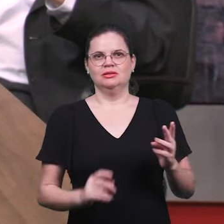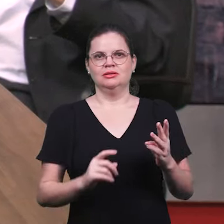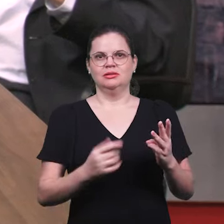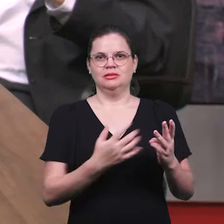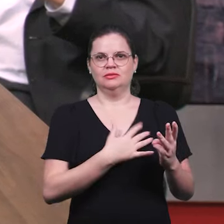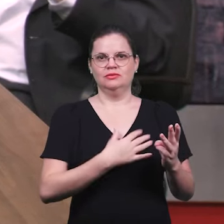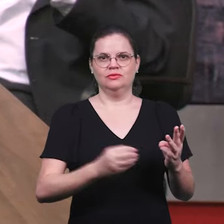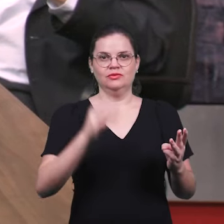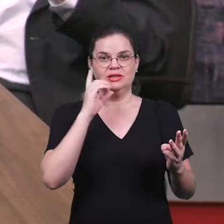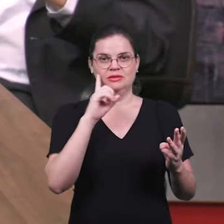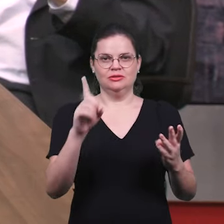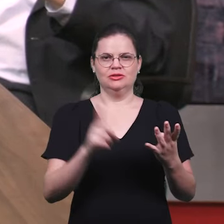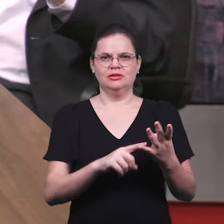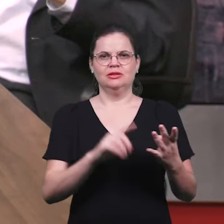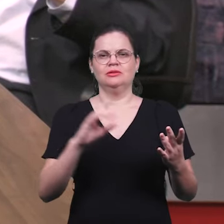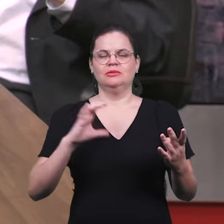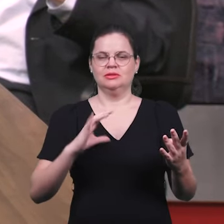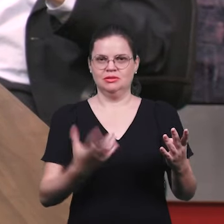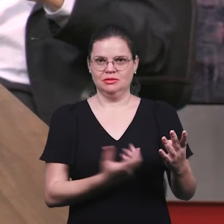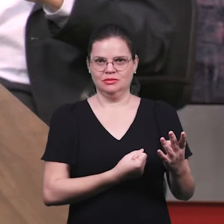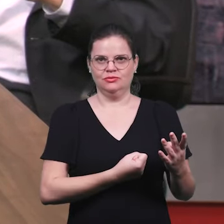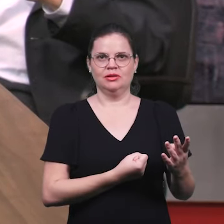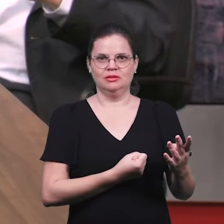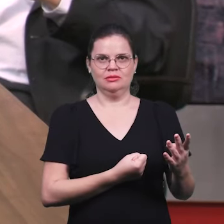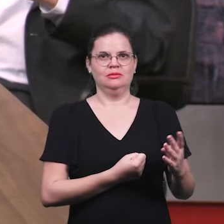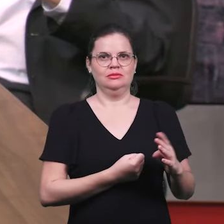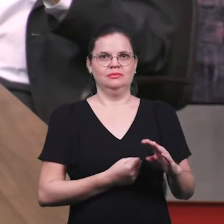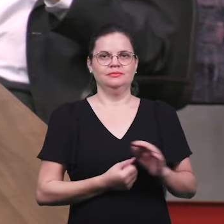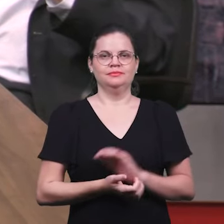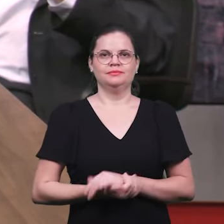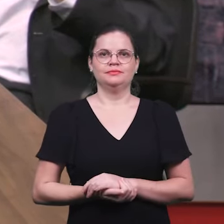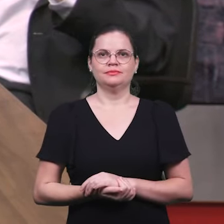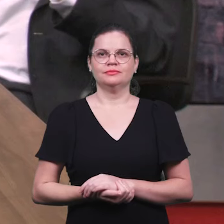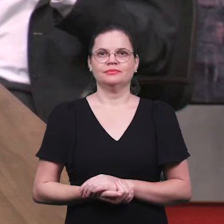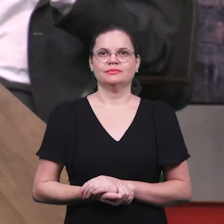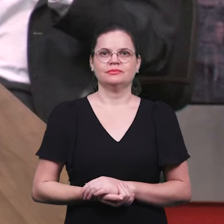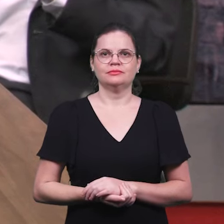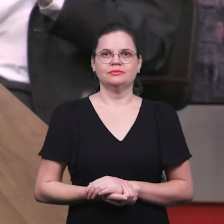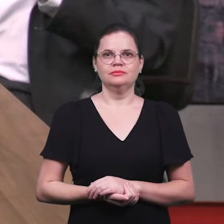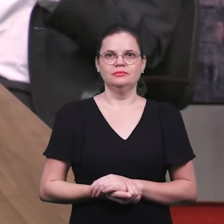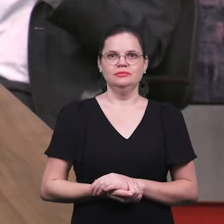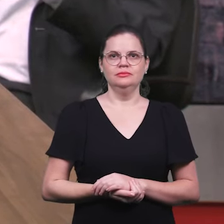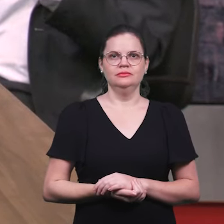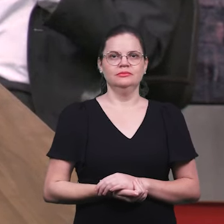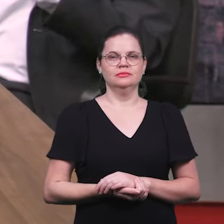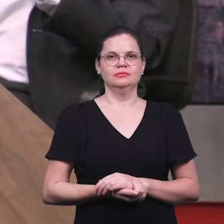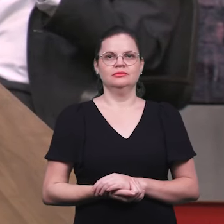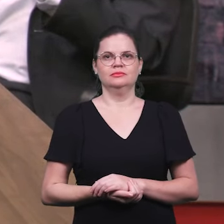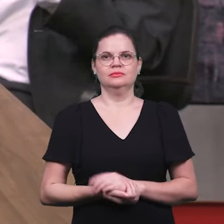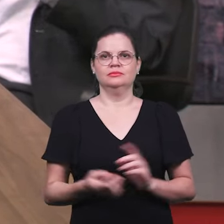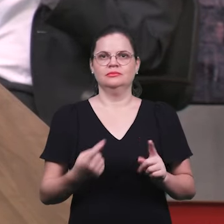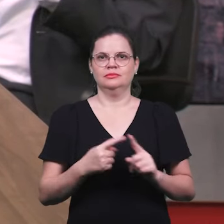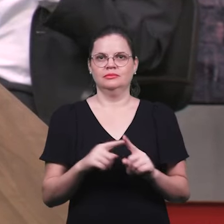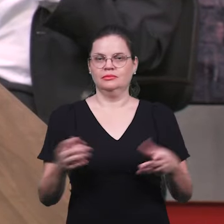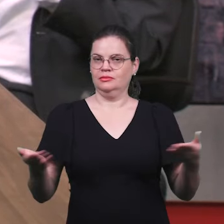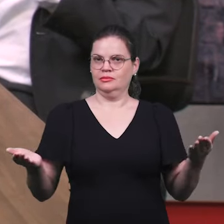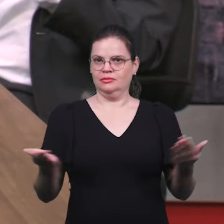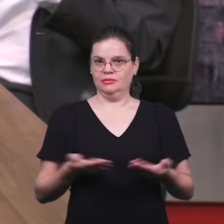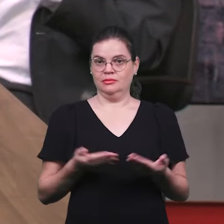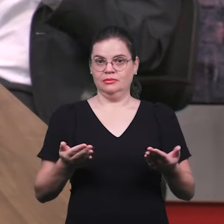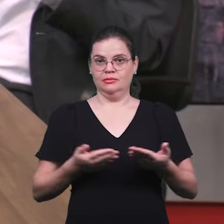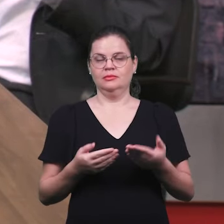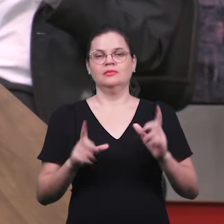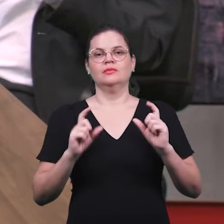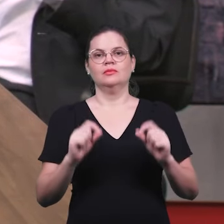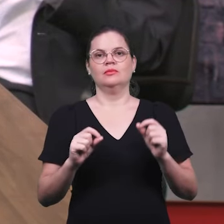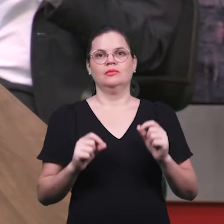Deus, Salvador, né? Filho de Deus, Salvador, não é? Isso. Mas agora, o Constantino tomou essas duas letras,